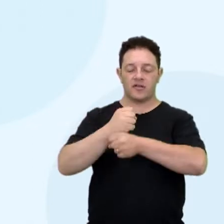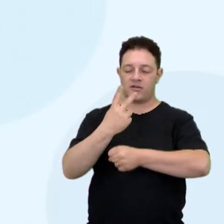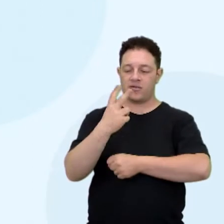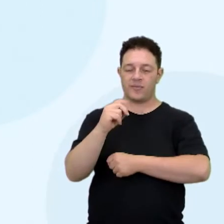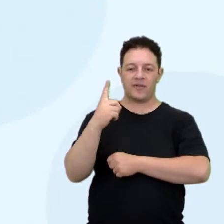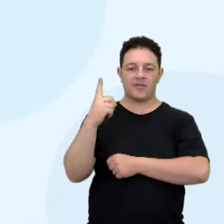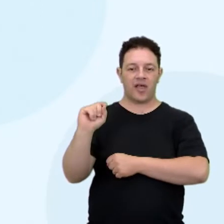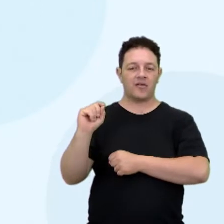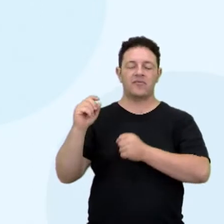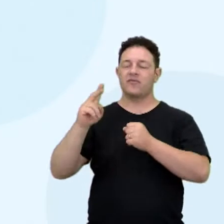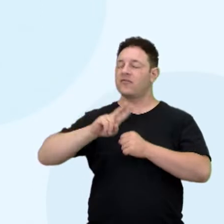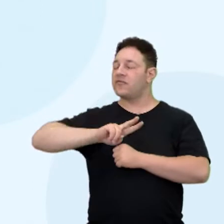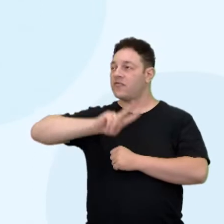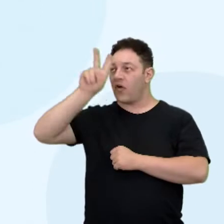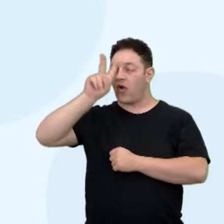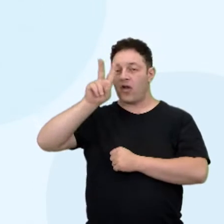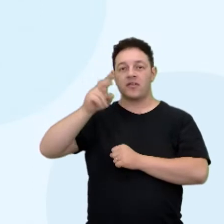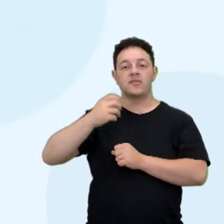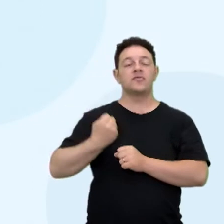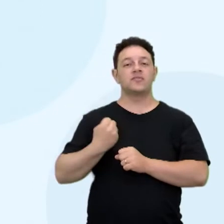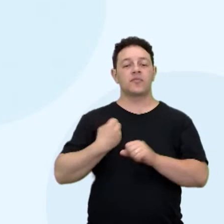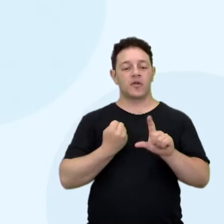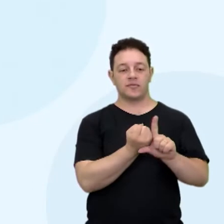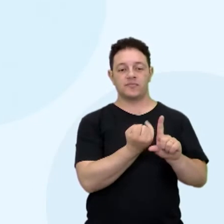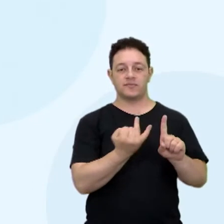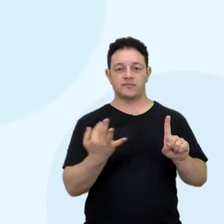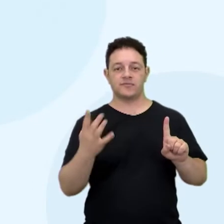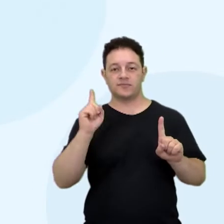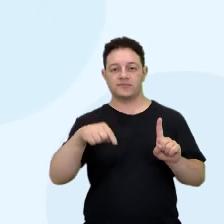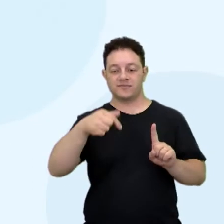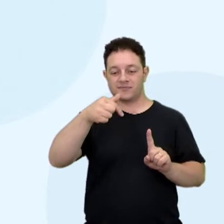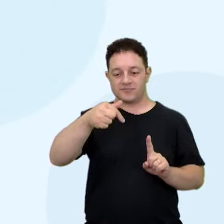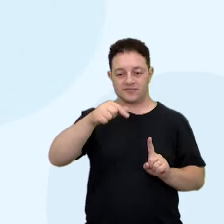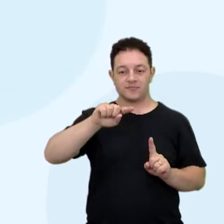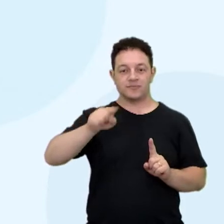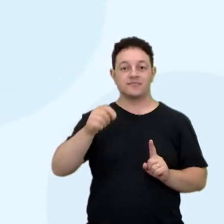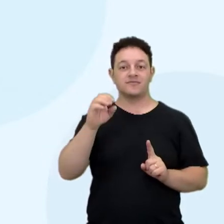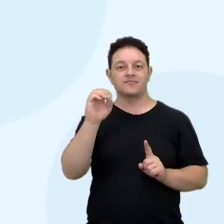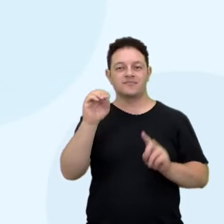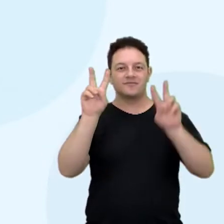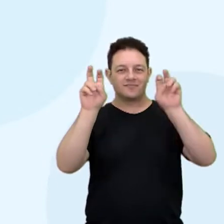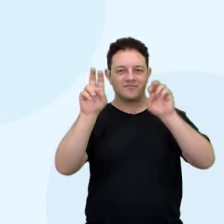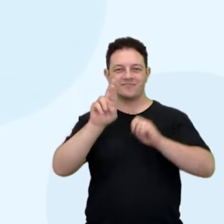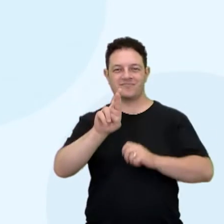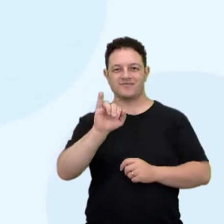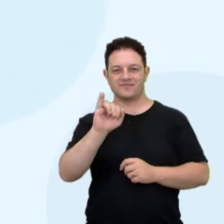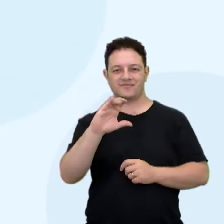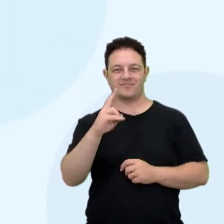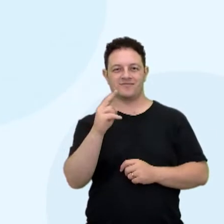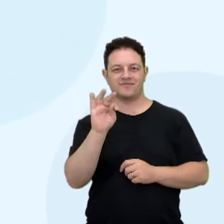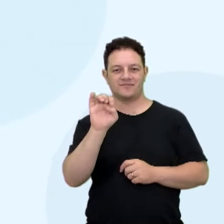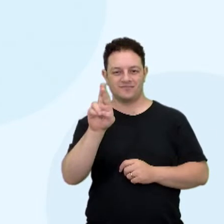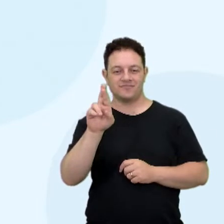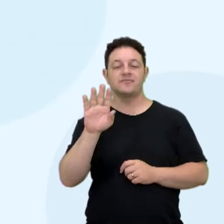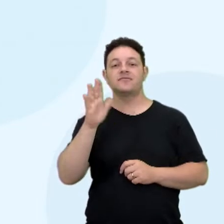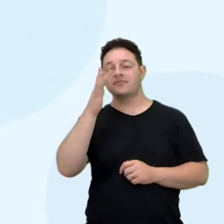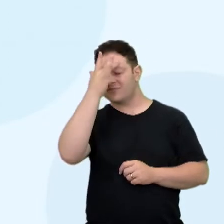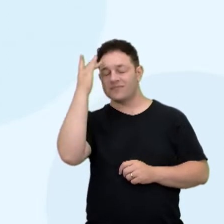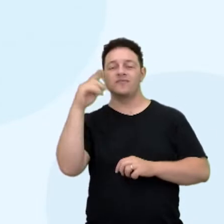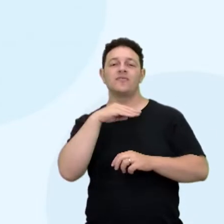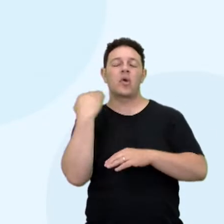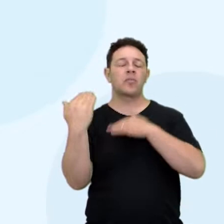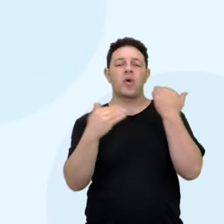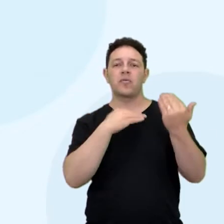uma magnitude aí de 7,0 na escala Richter, né, mais ou menos aí de vítimas aí, mais